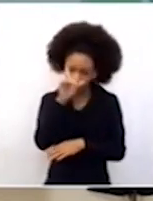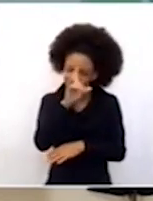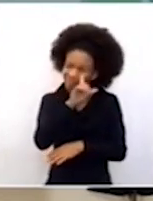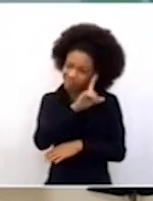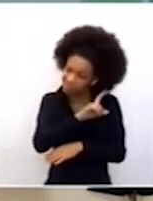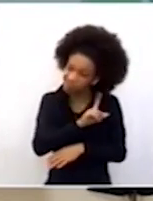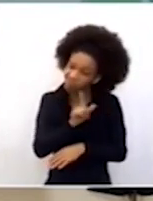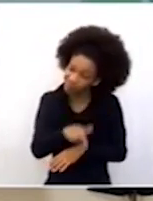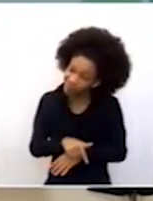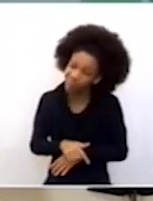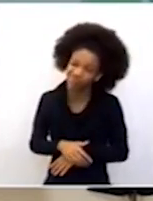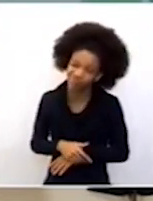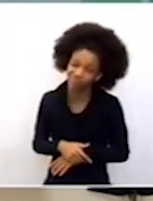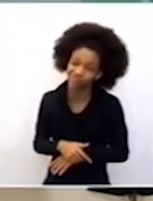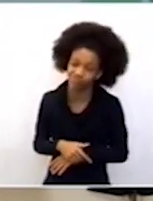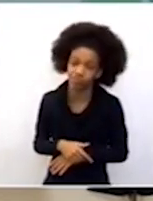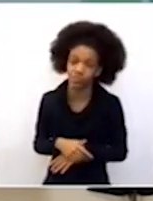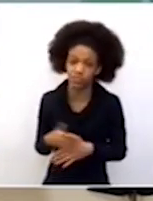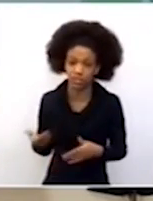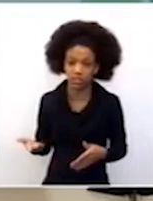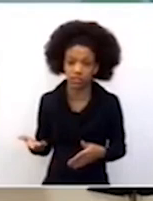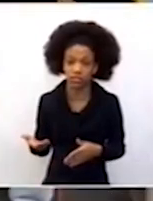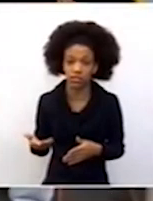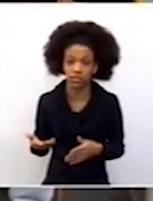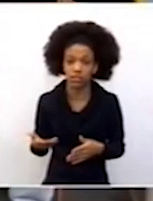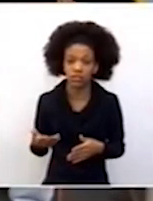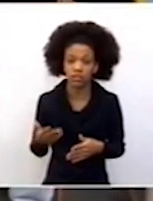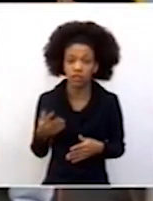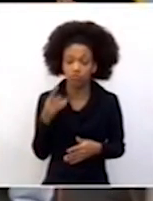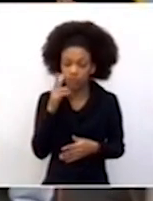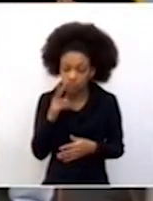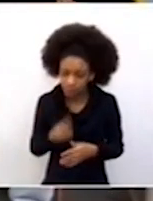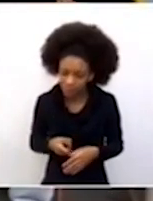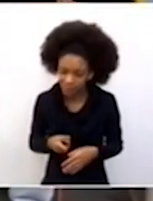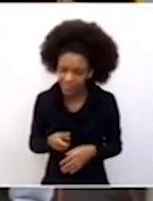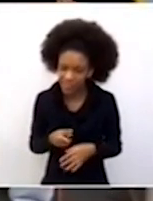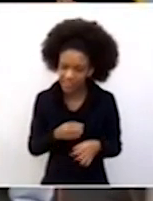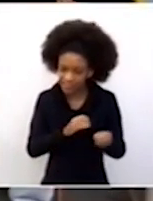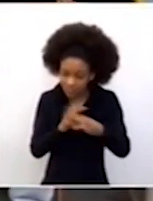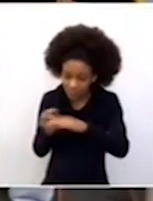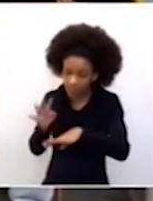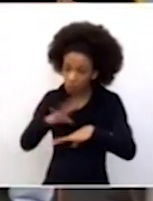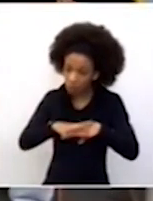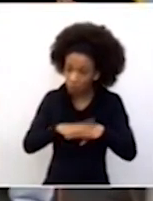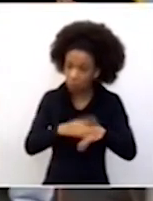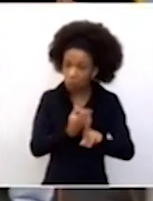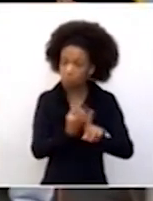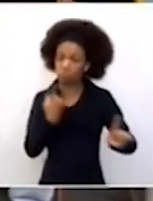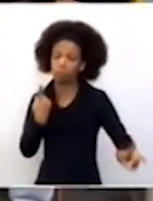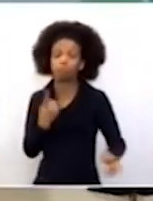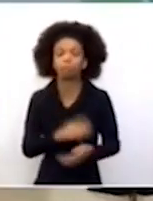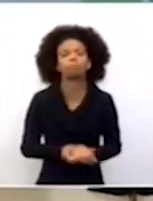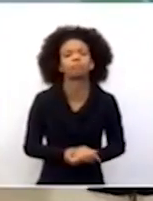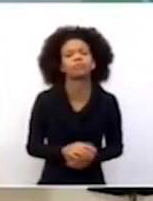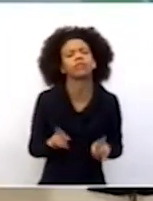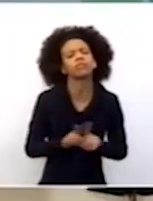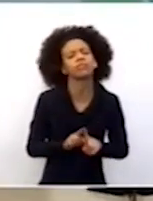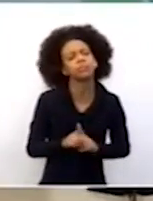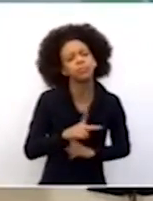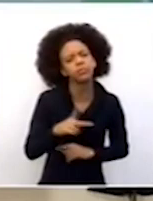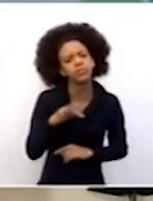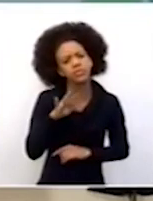né? Ver esses conhecimentos prévios à distância. Professora Tatiana colocou